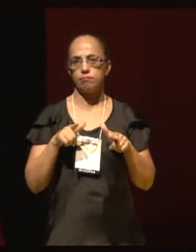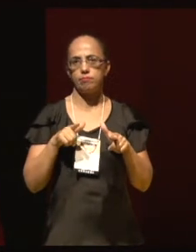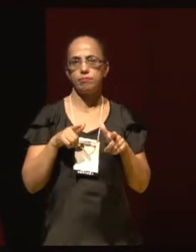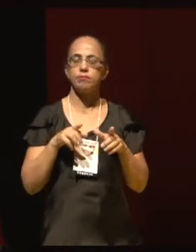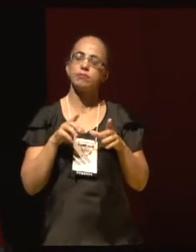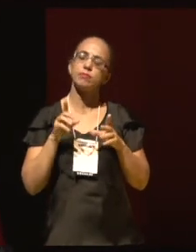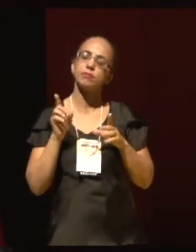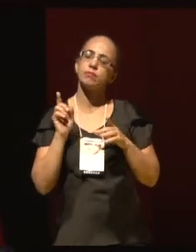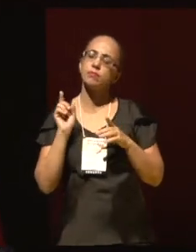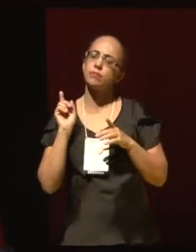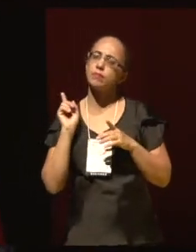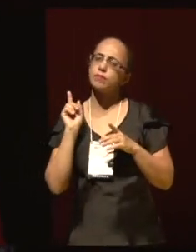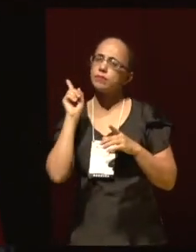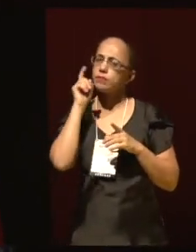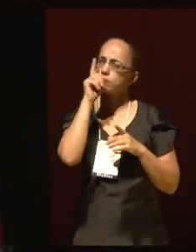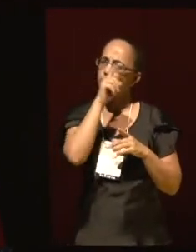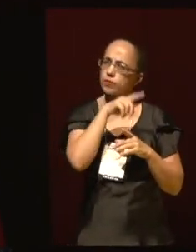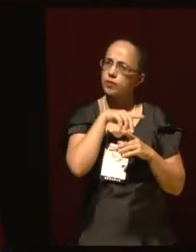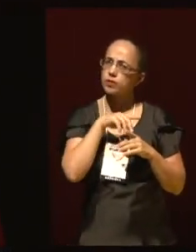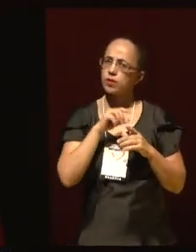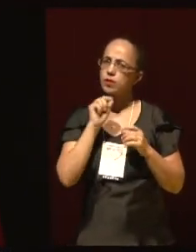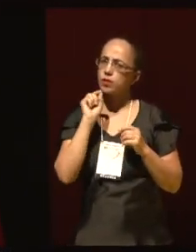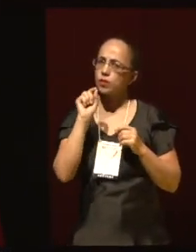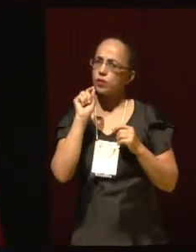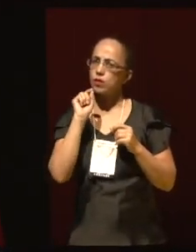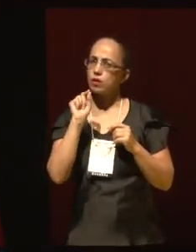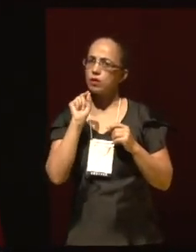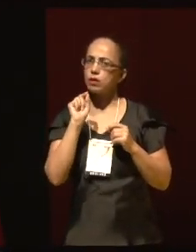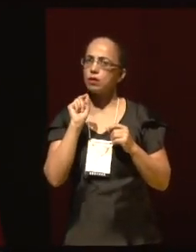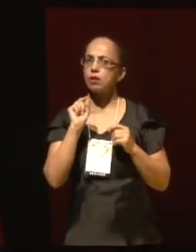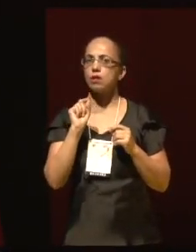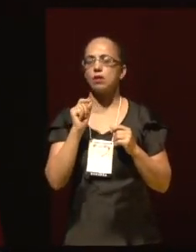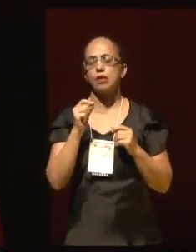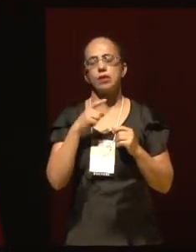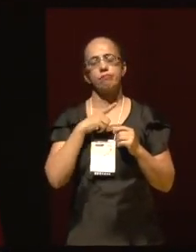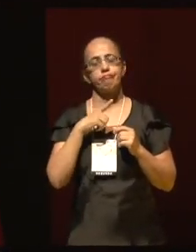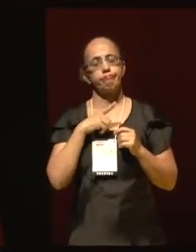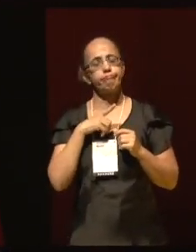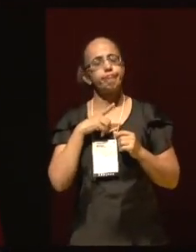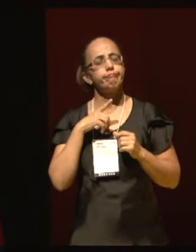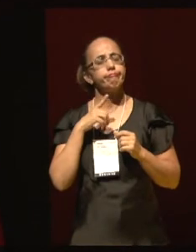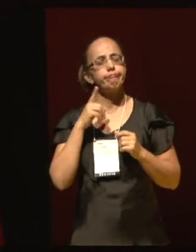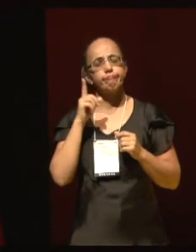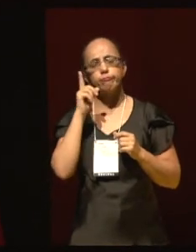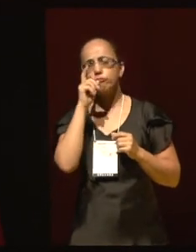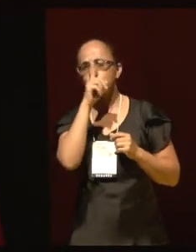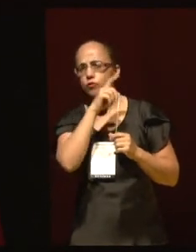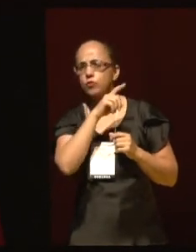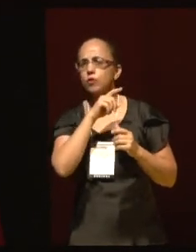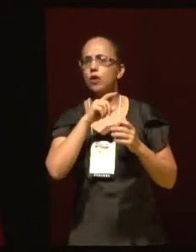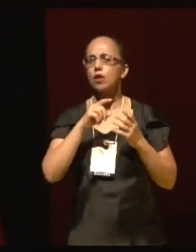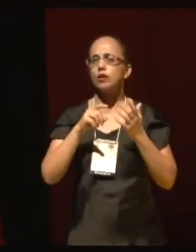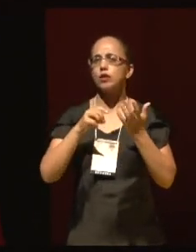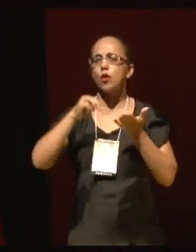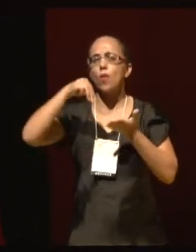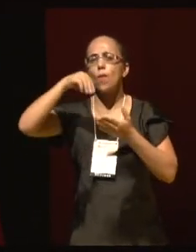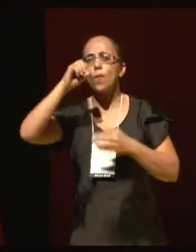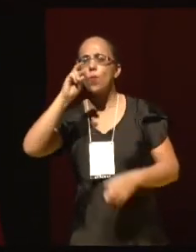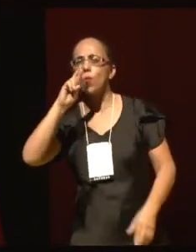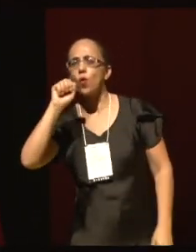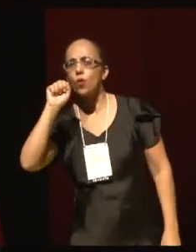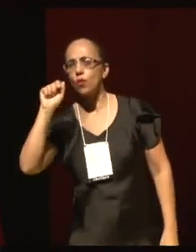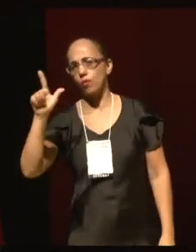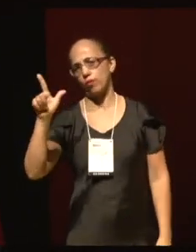Essa dificuldade brinda uma grande quantidade, faculdade de moralidade. Então,